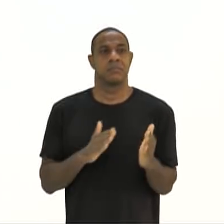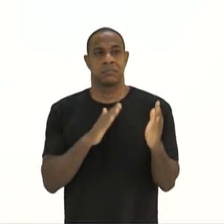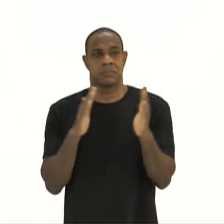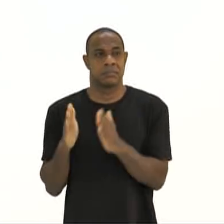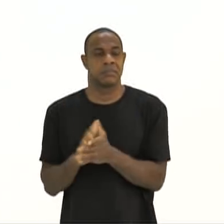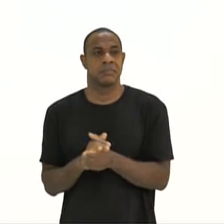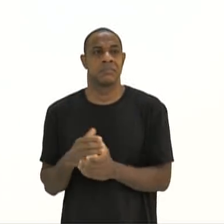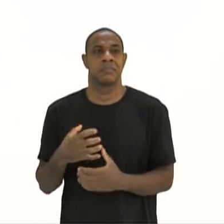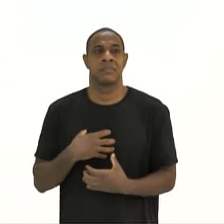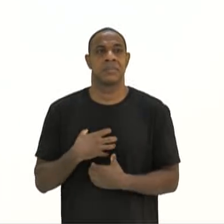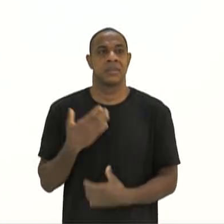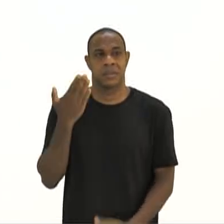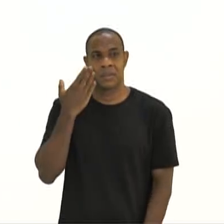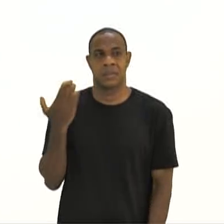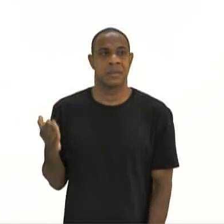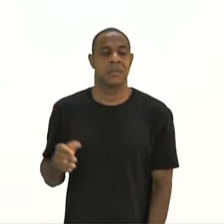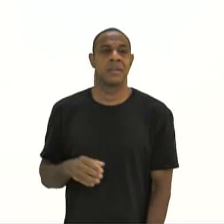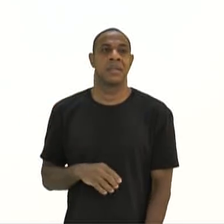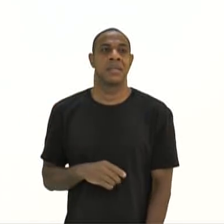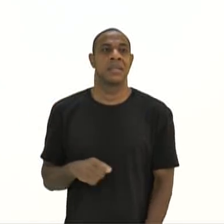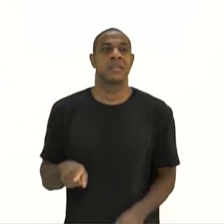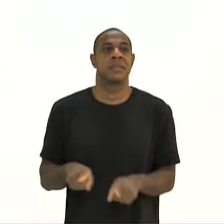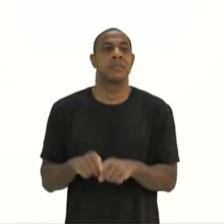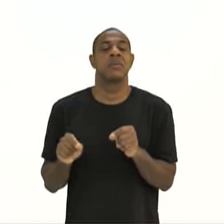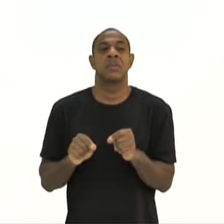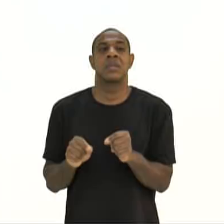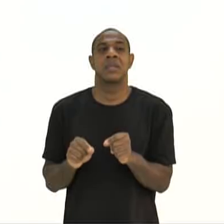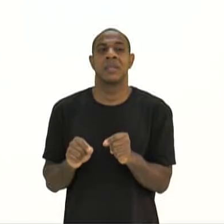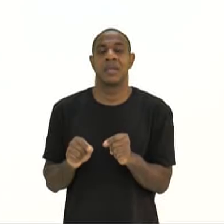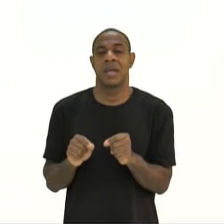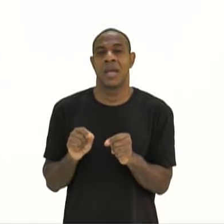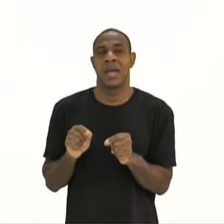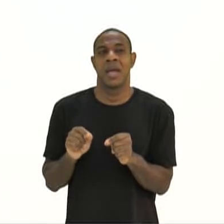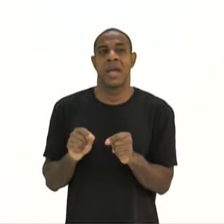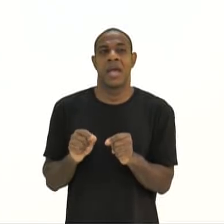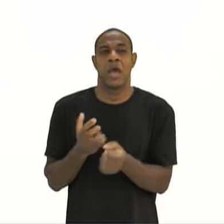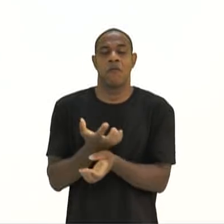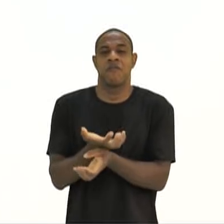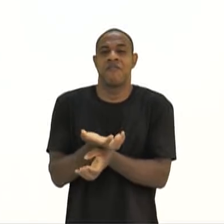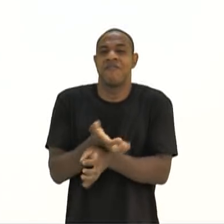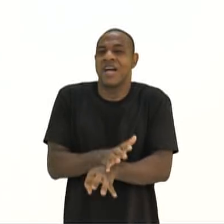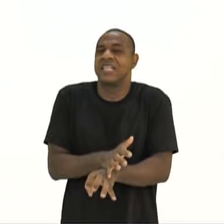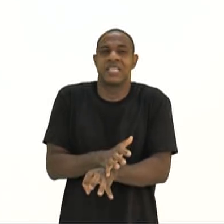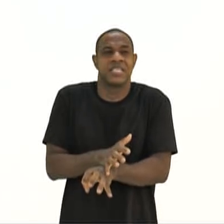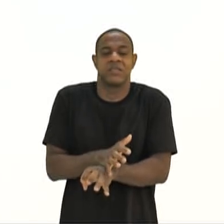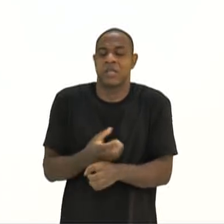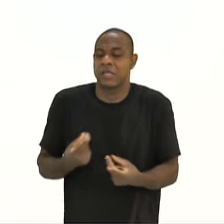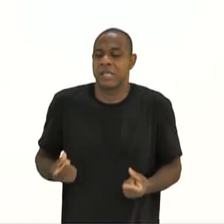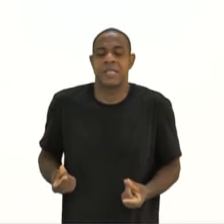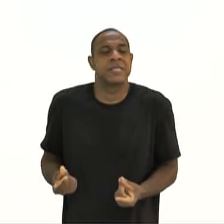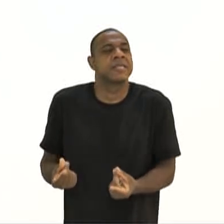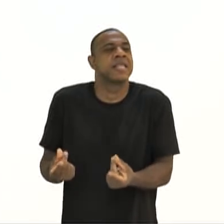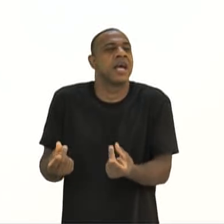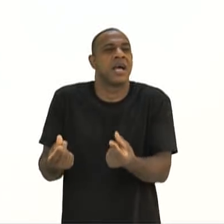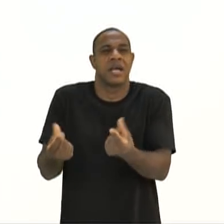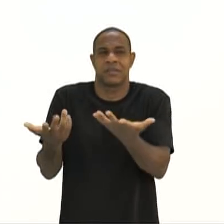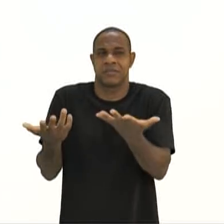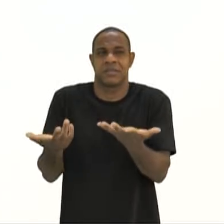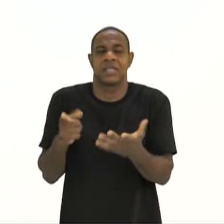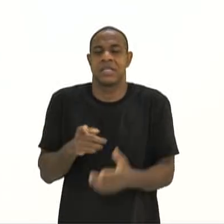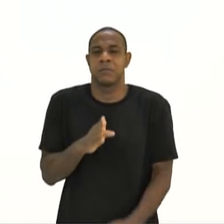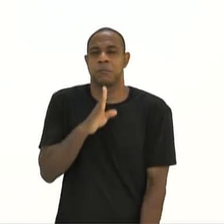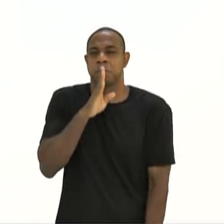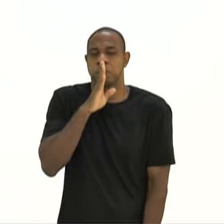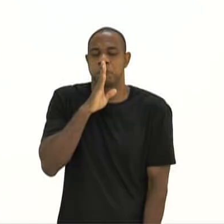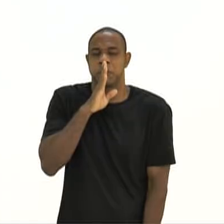e cultivo também o vazio silêncio da eternidade da espécie, né? Então, esse